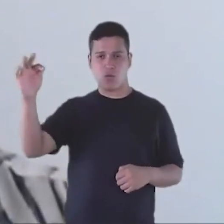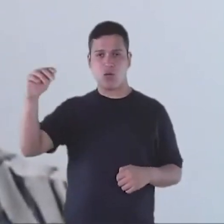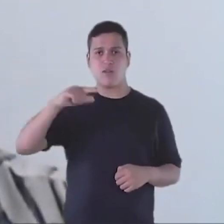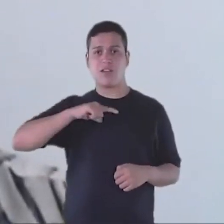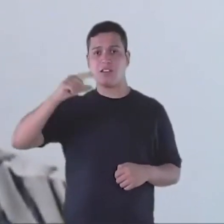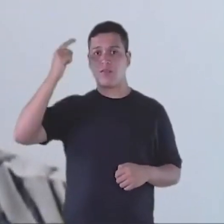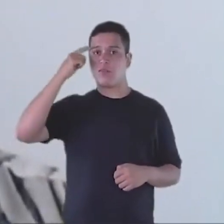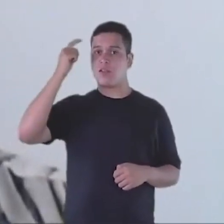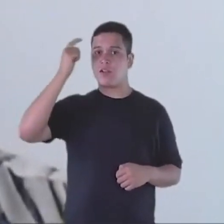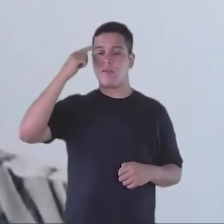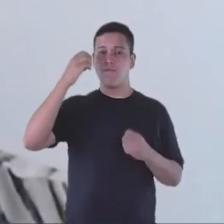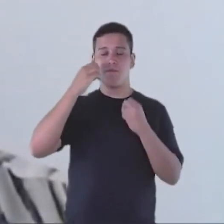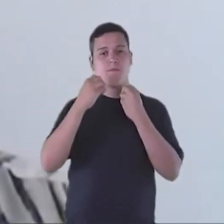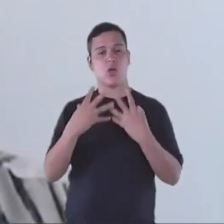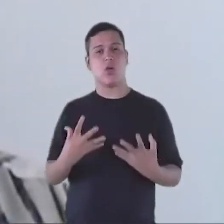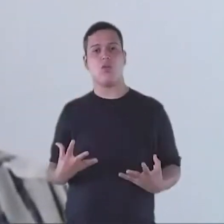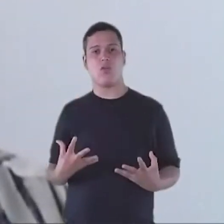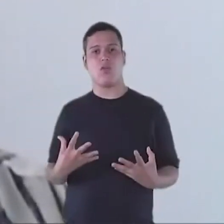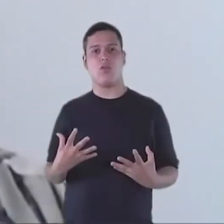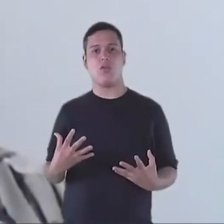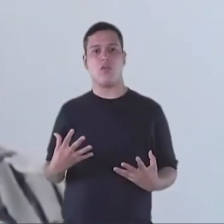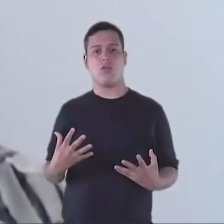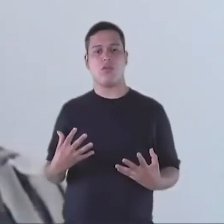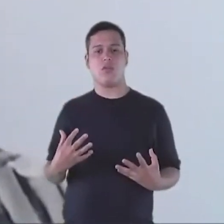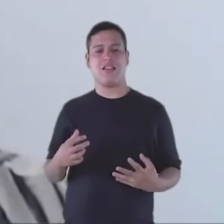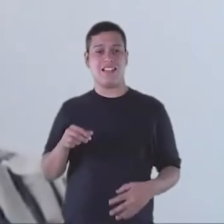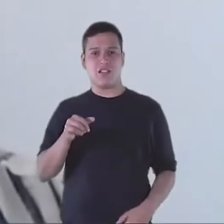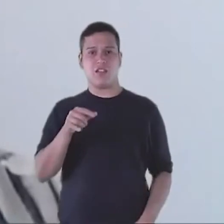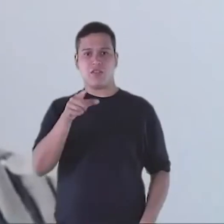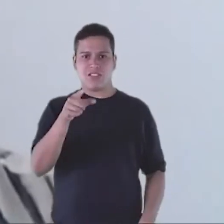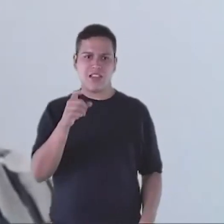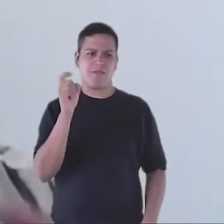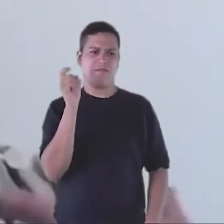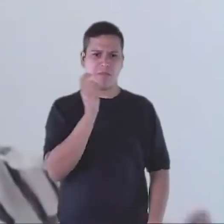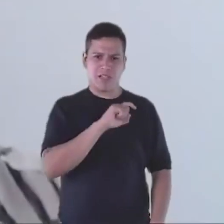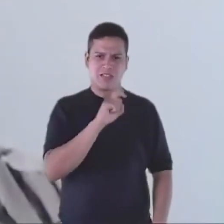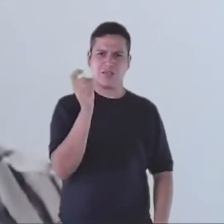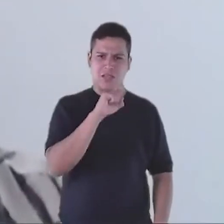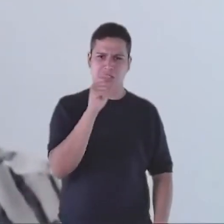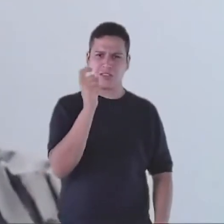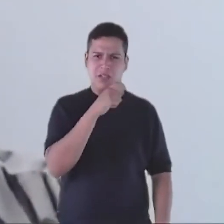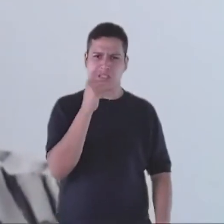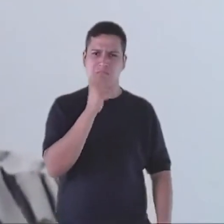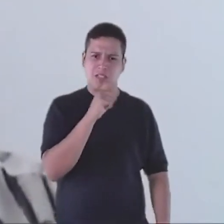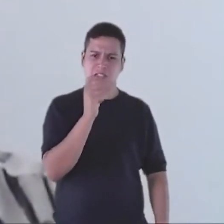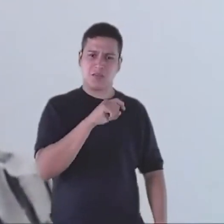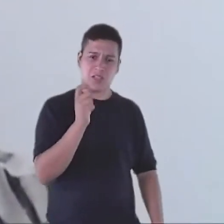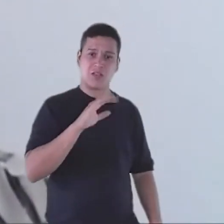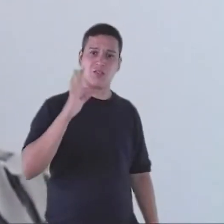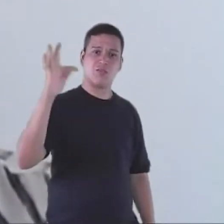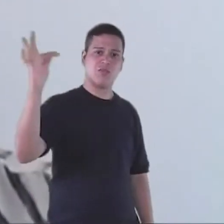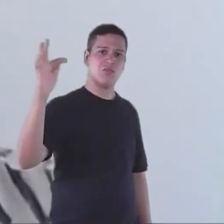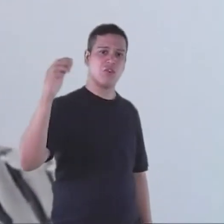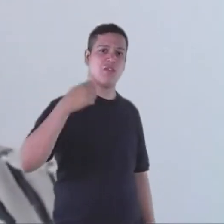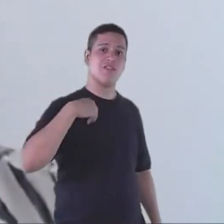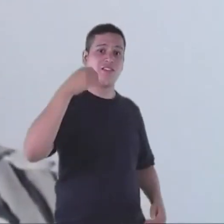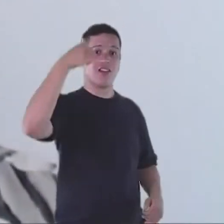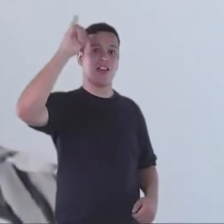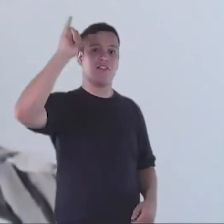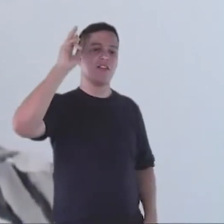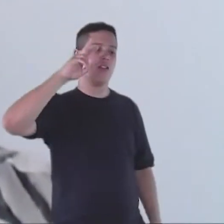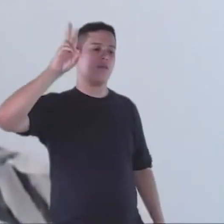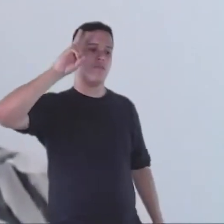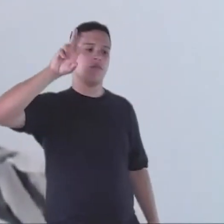O que destrói é a memória é a mentira. O quanto mais simples, mais despojado e mais honesto,